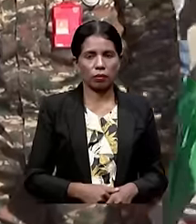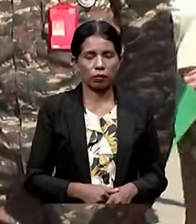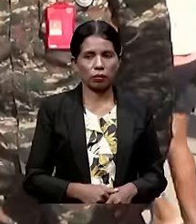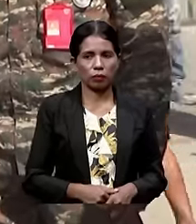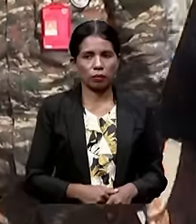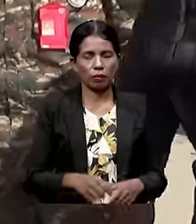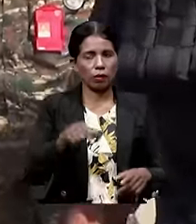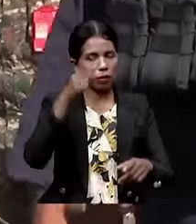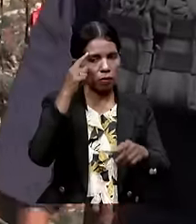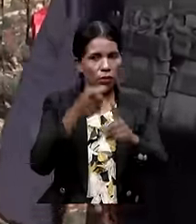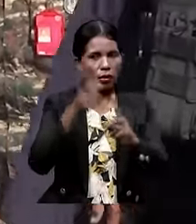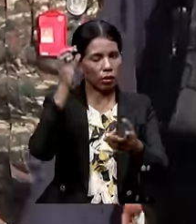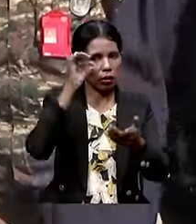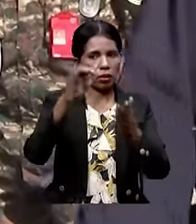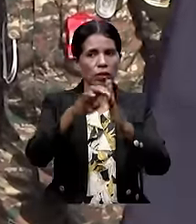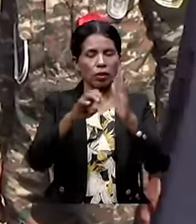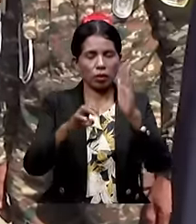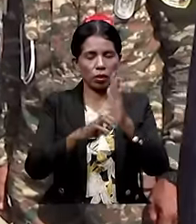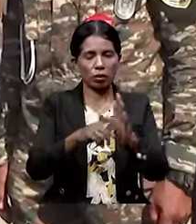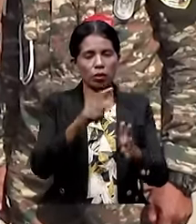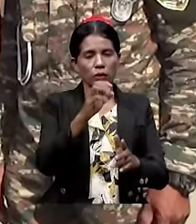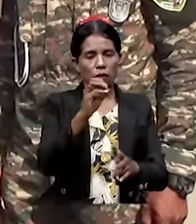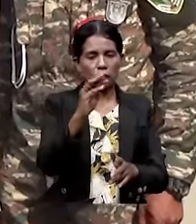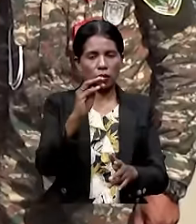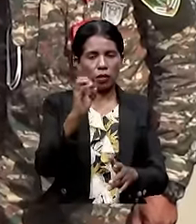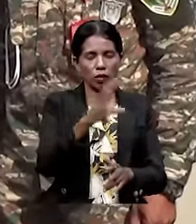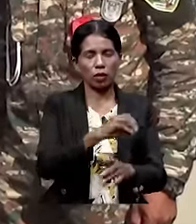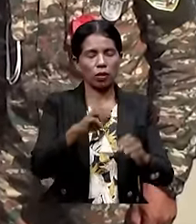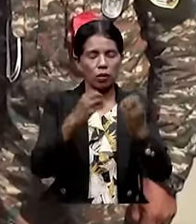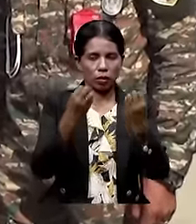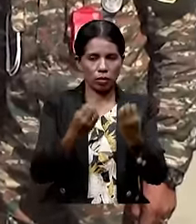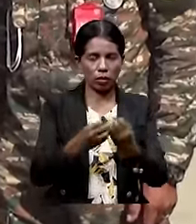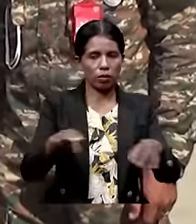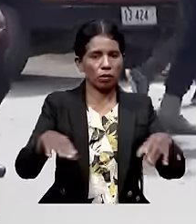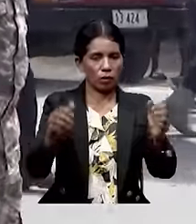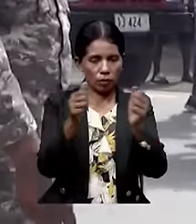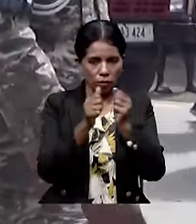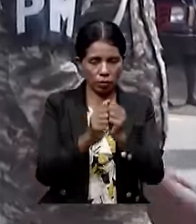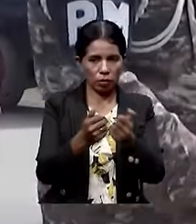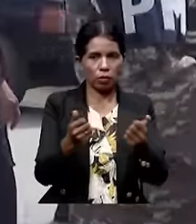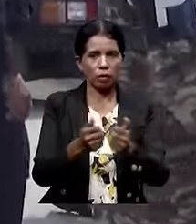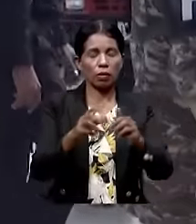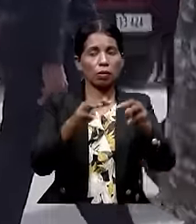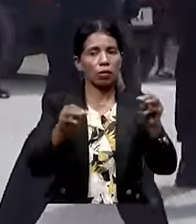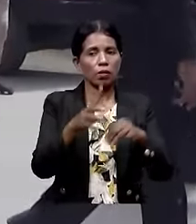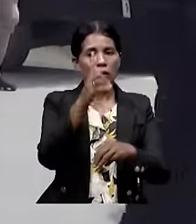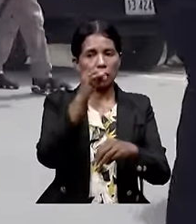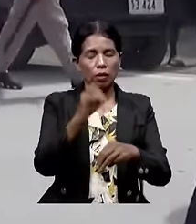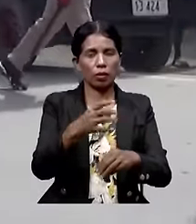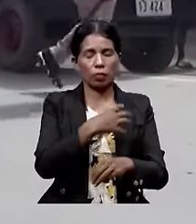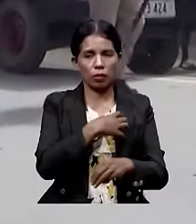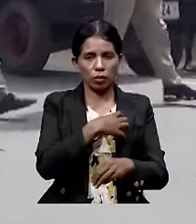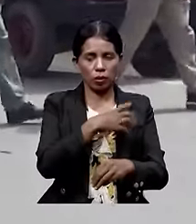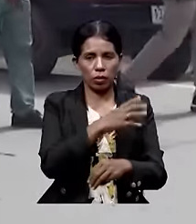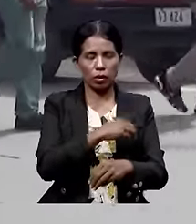Governo lhe russi secretário de Estado assunto toponímia no Organização Urbana Serviço Remoto com a Autoridade Município dele, Polícia